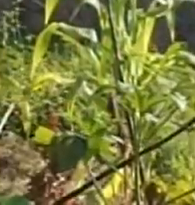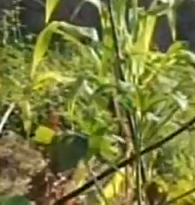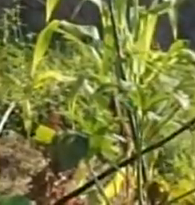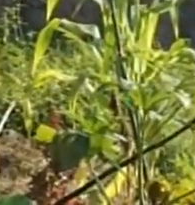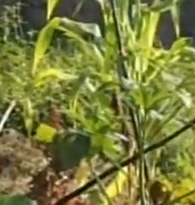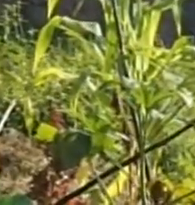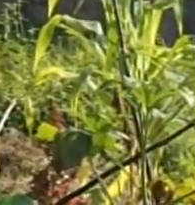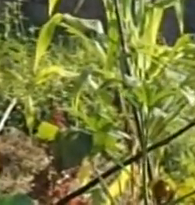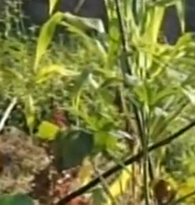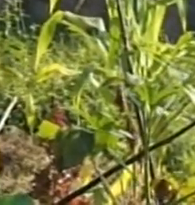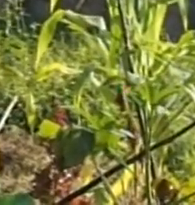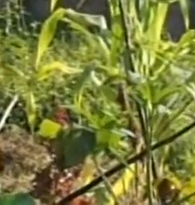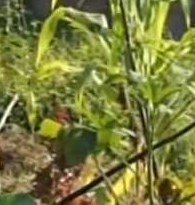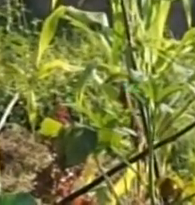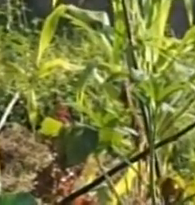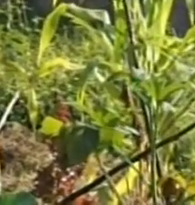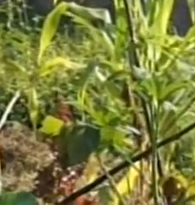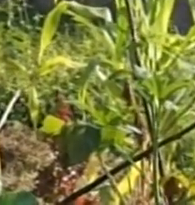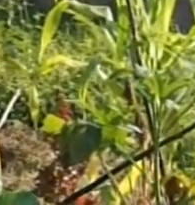e